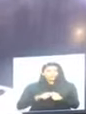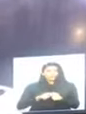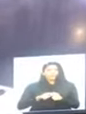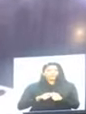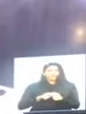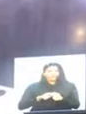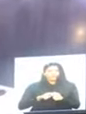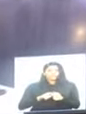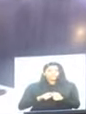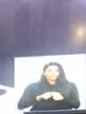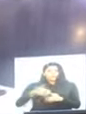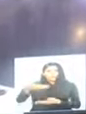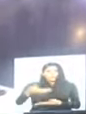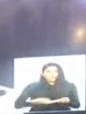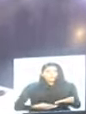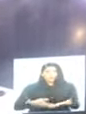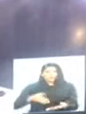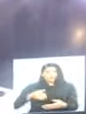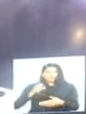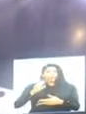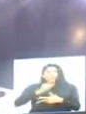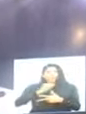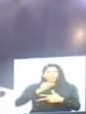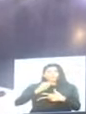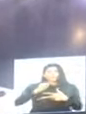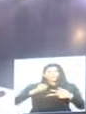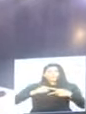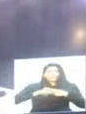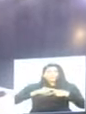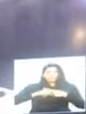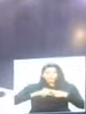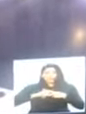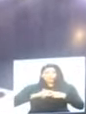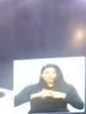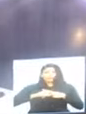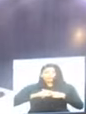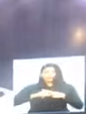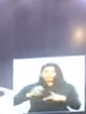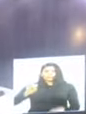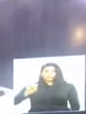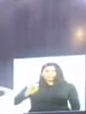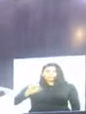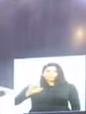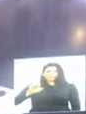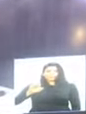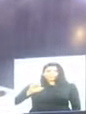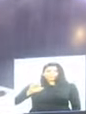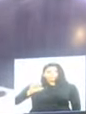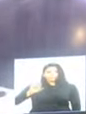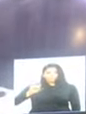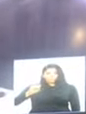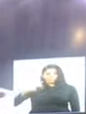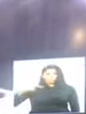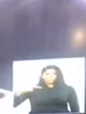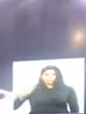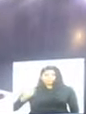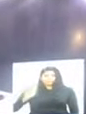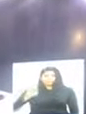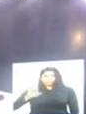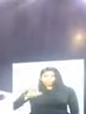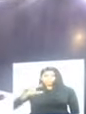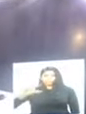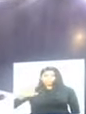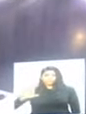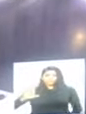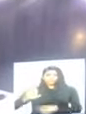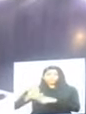a aferição e atestou a qualidade do ensino público municipal lá do município de Aquiraz,